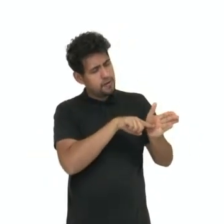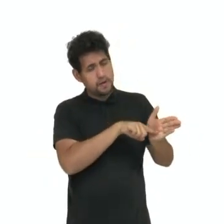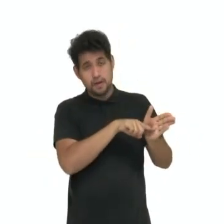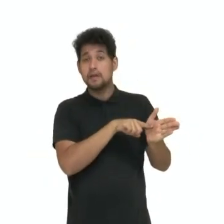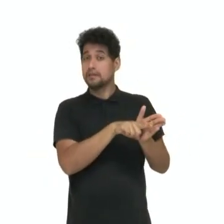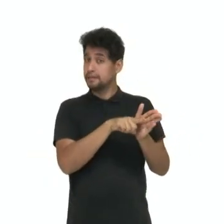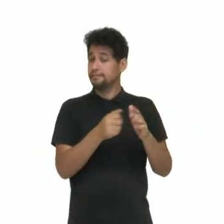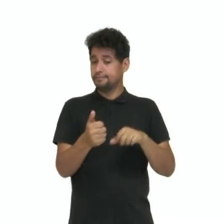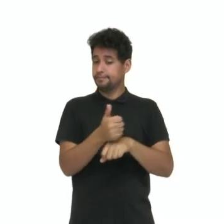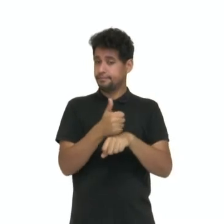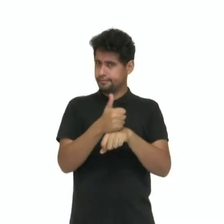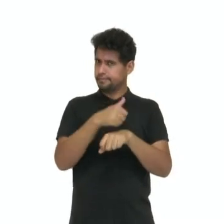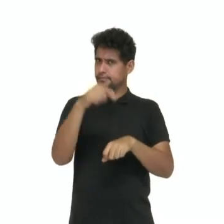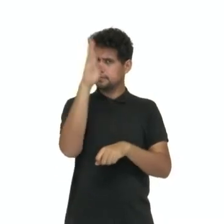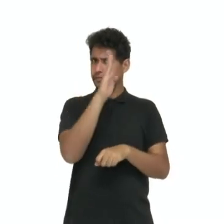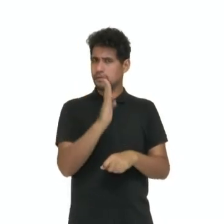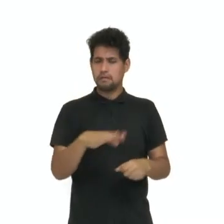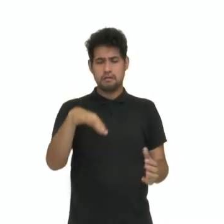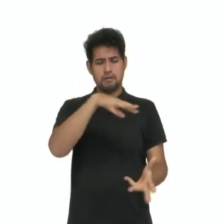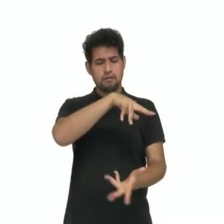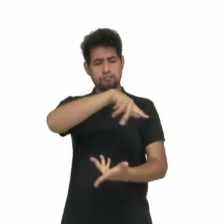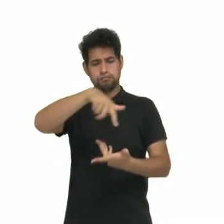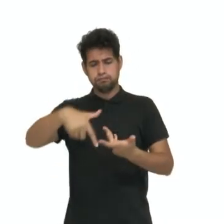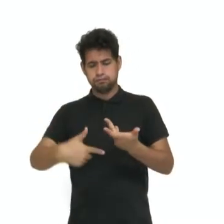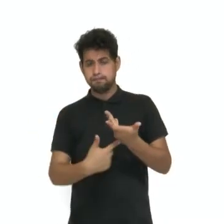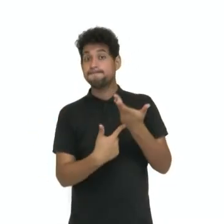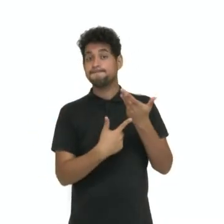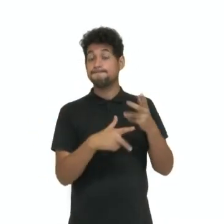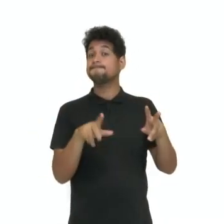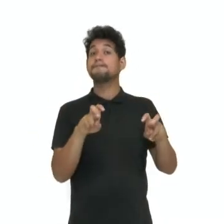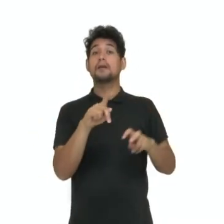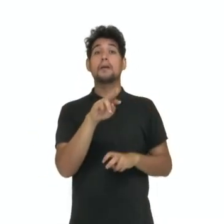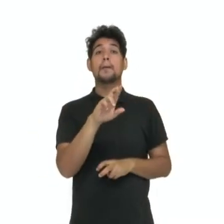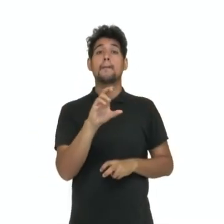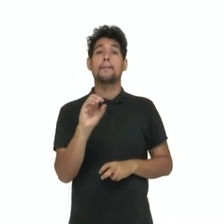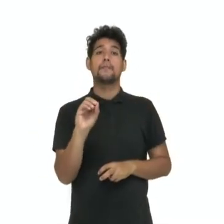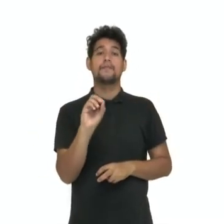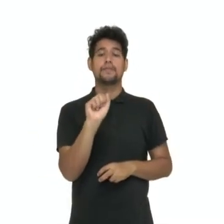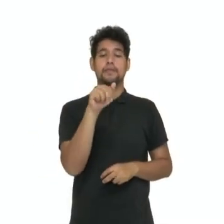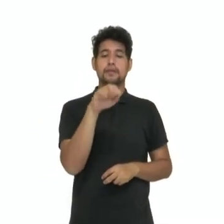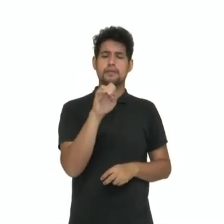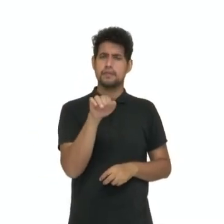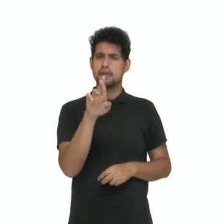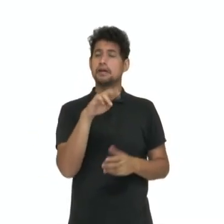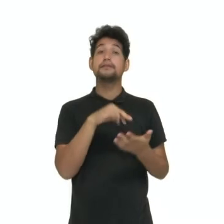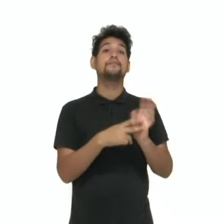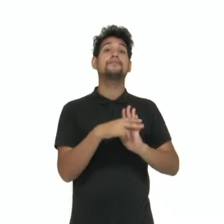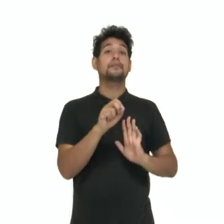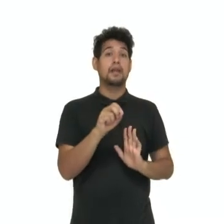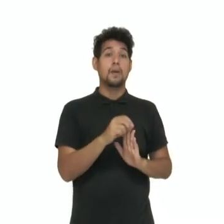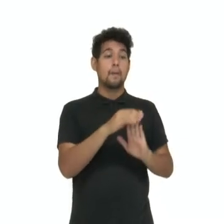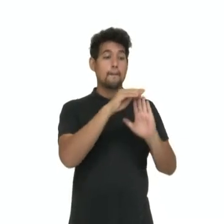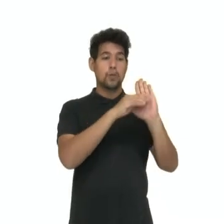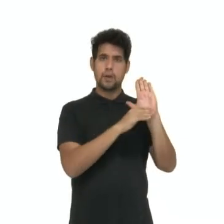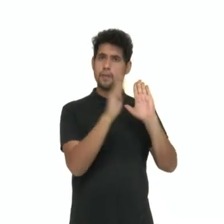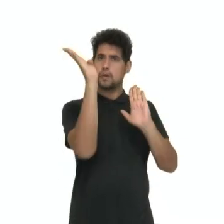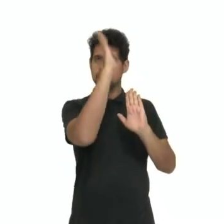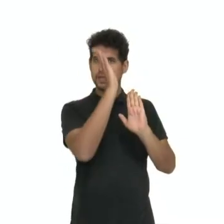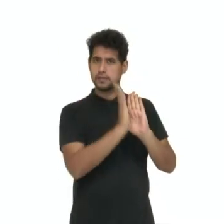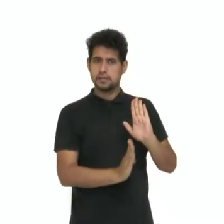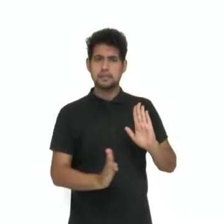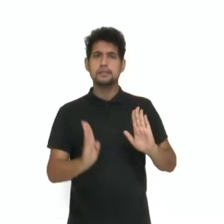cientistas brasileiros, né, na Antártida, por meio desse programa que a gente citou aí, o ProAntar, que é o Programa Brasileiro na Antártida, né,